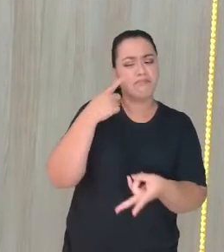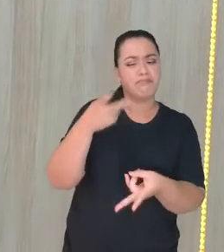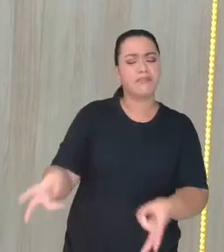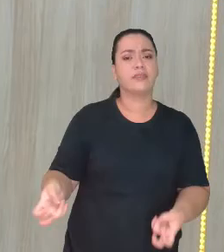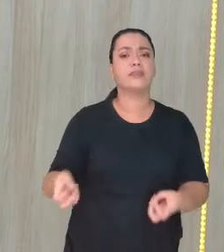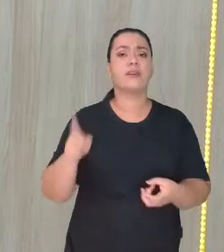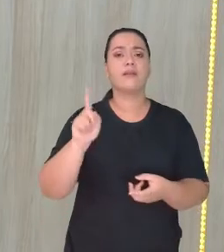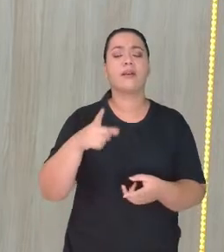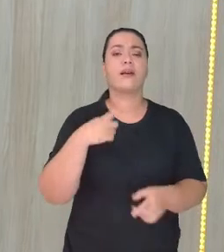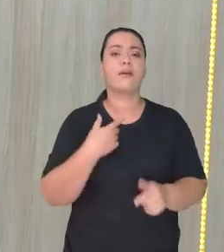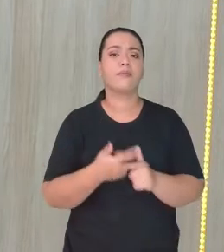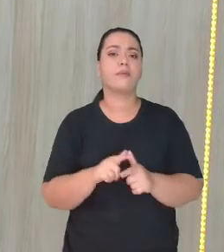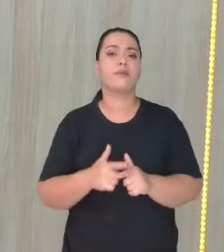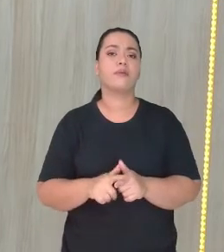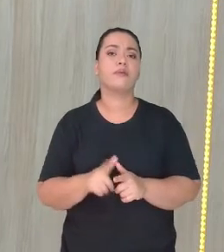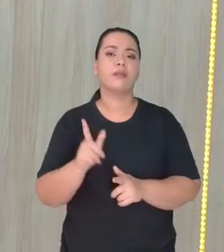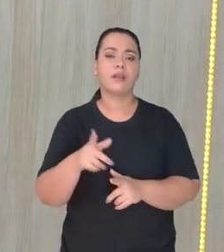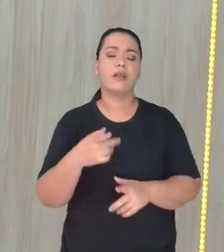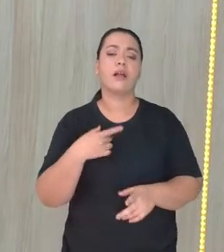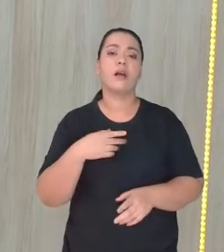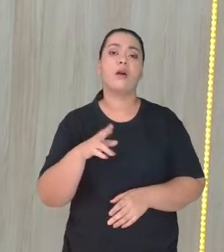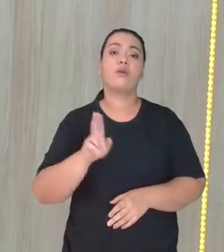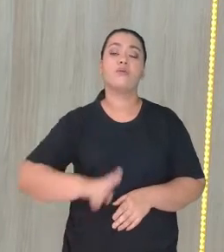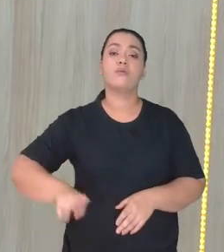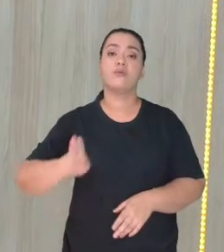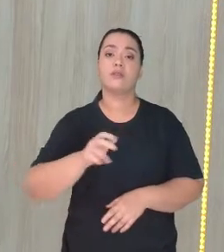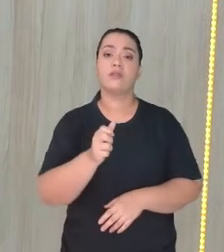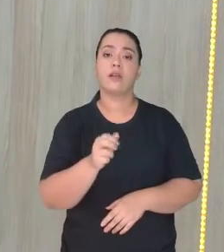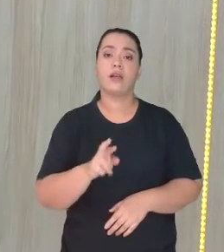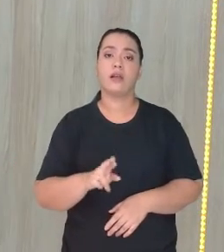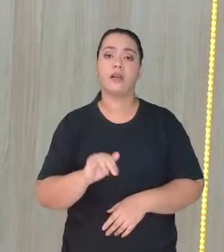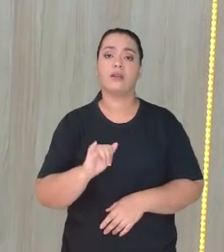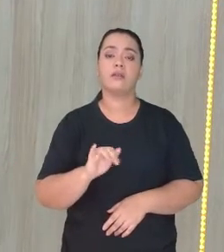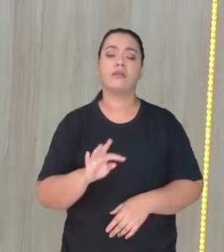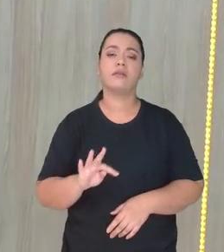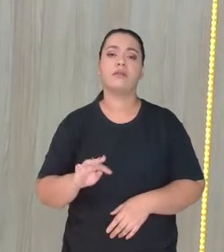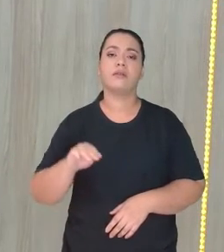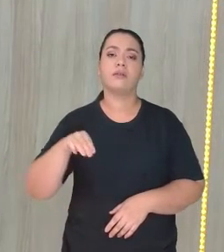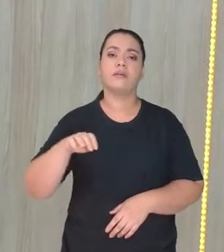esses problemas de forma aritmética, certo? Ou seja,